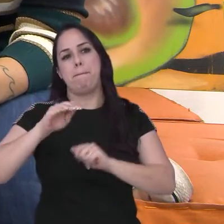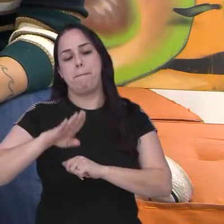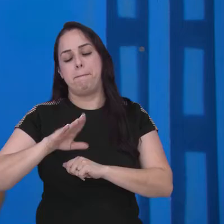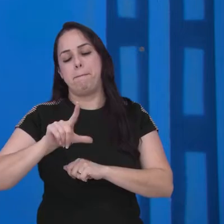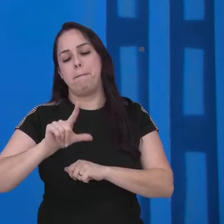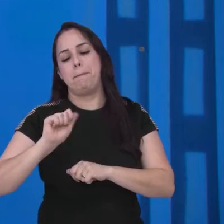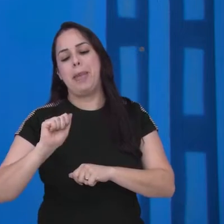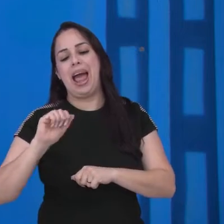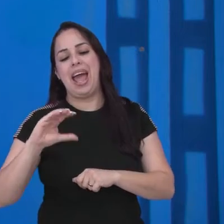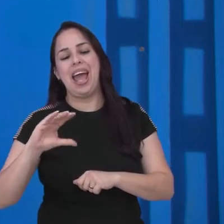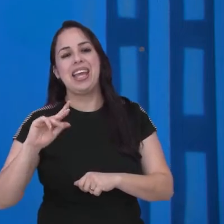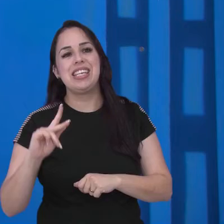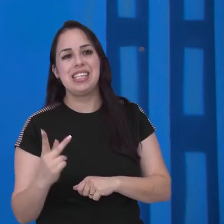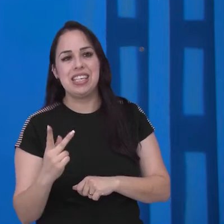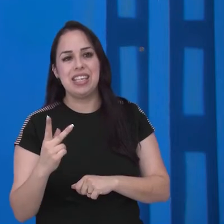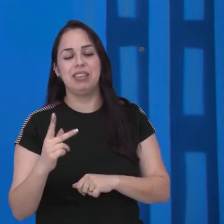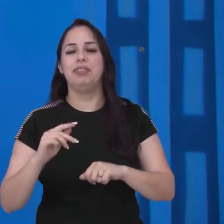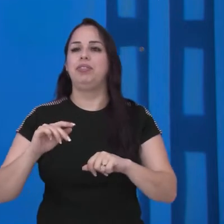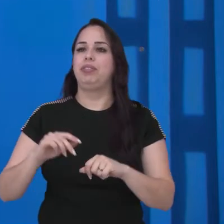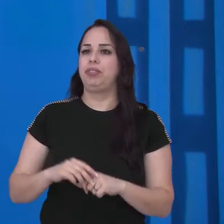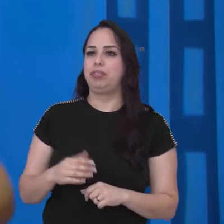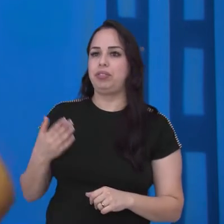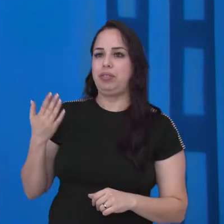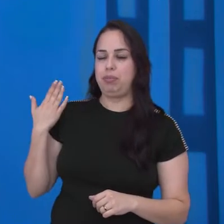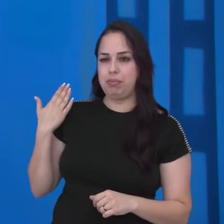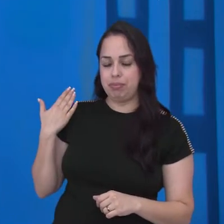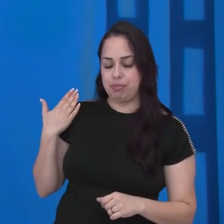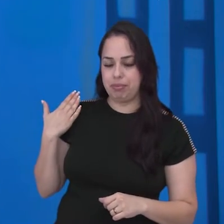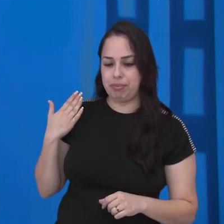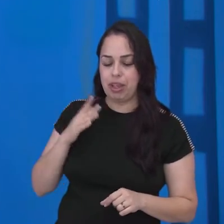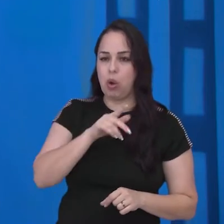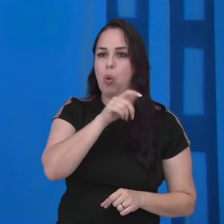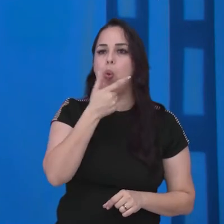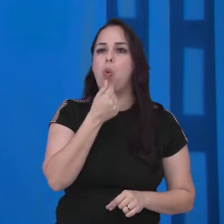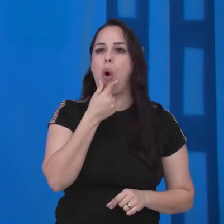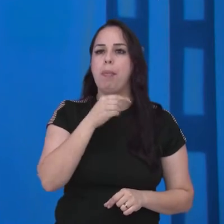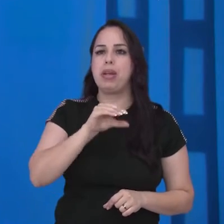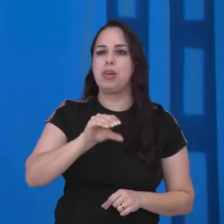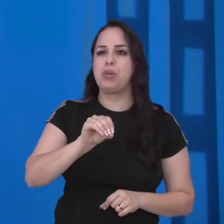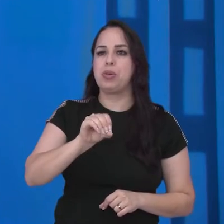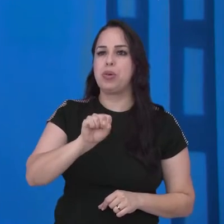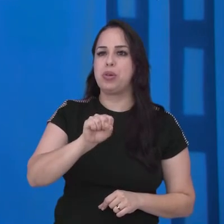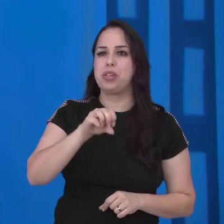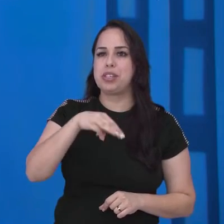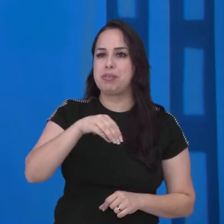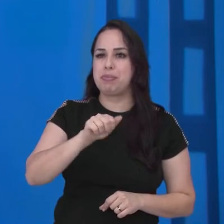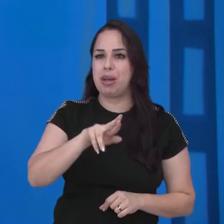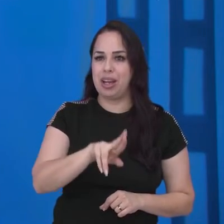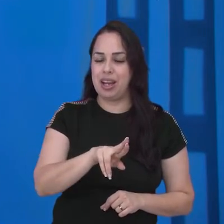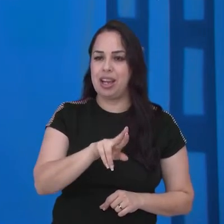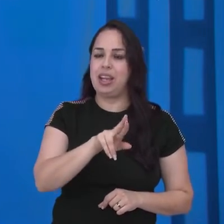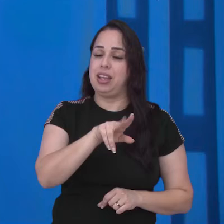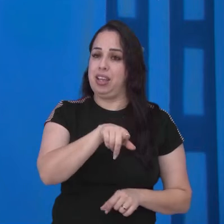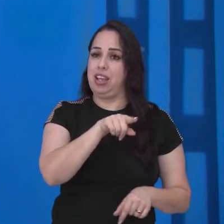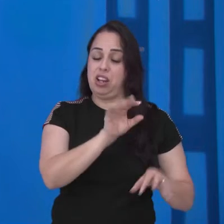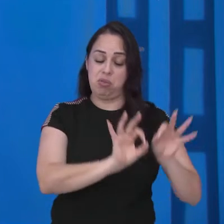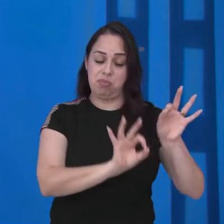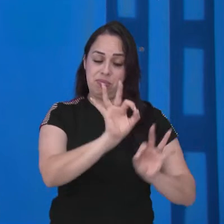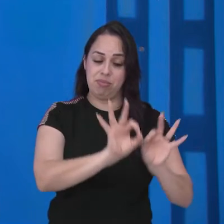falar. A gente fez uma edição agora junto com... Quem organizou foi o Osmar da Fusion Crew,